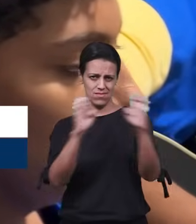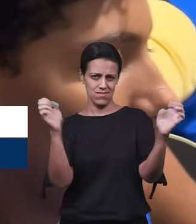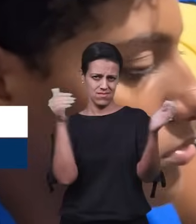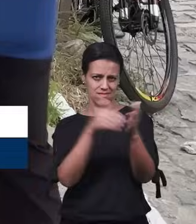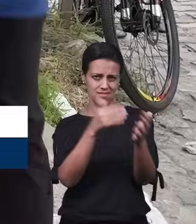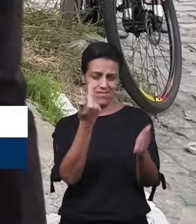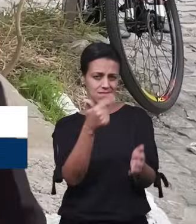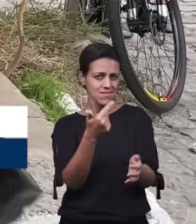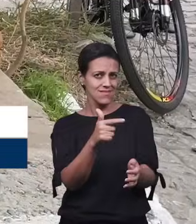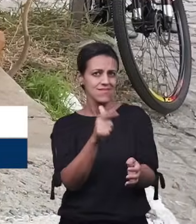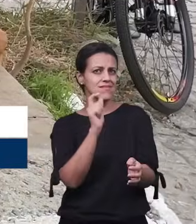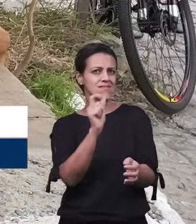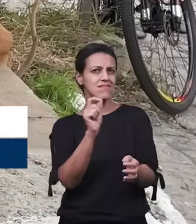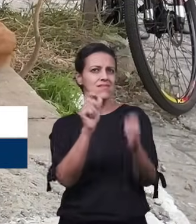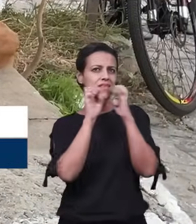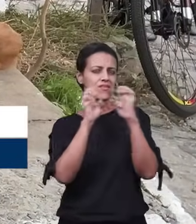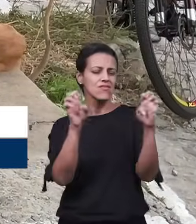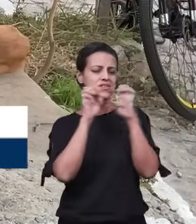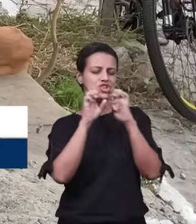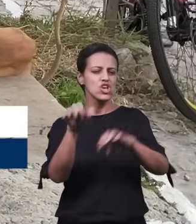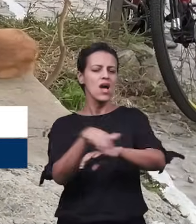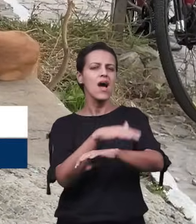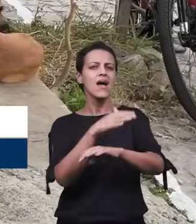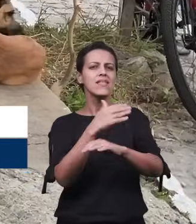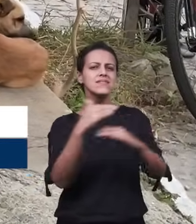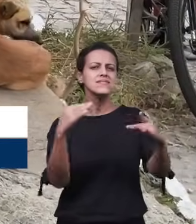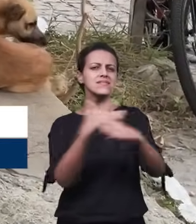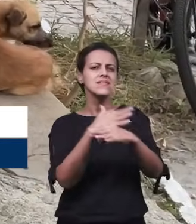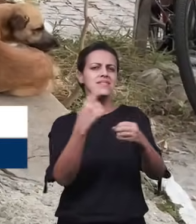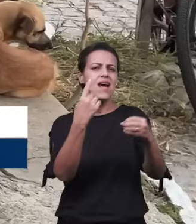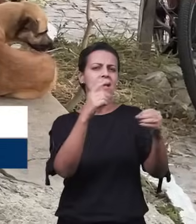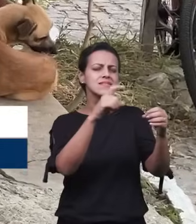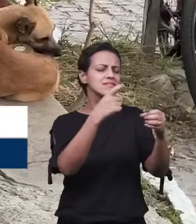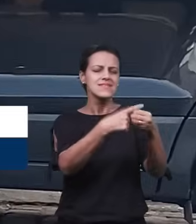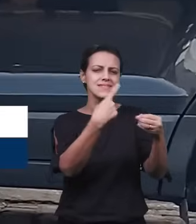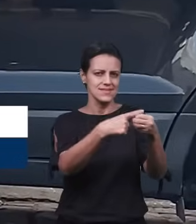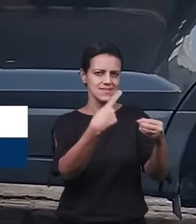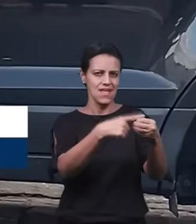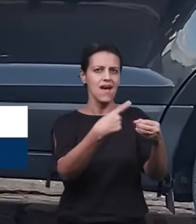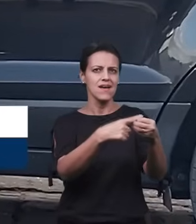estado. O grupo saiu às ruas cantando louvores, dando assistência espiritual aos